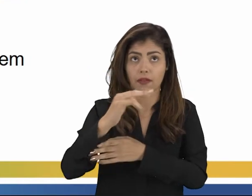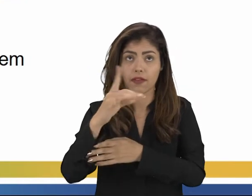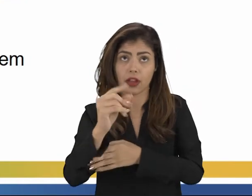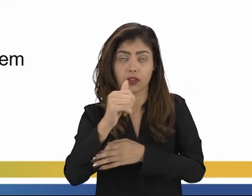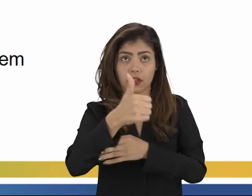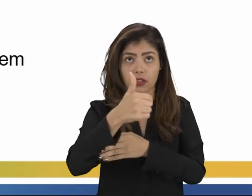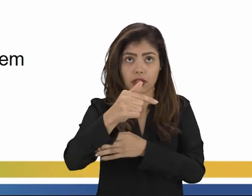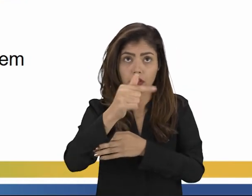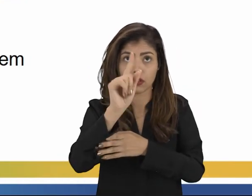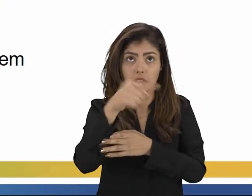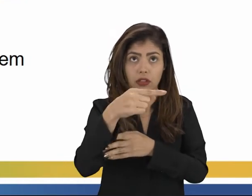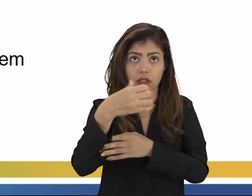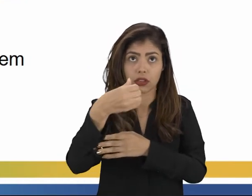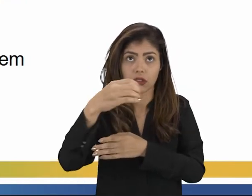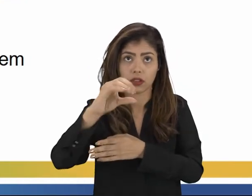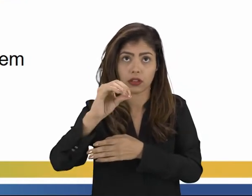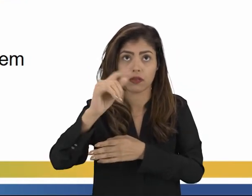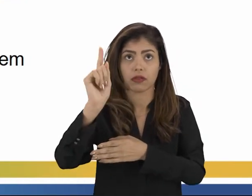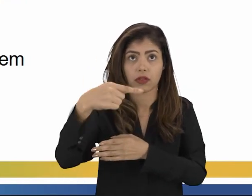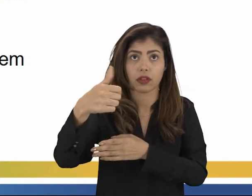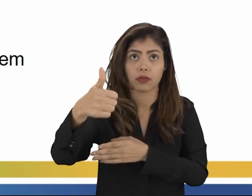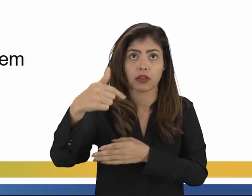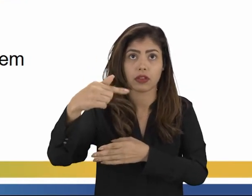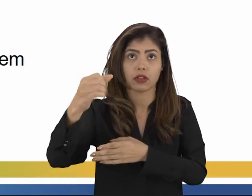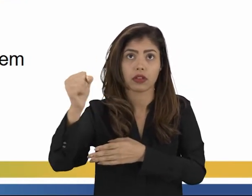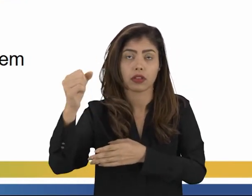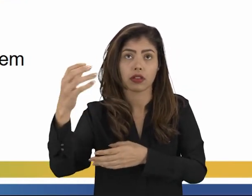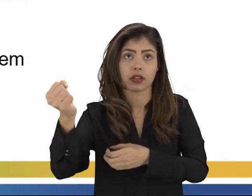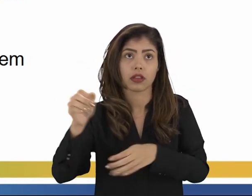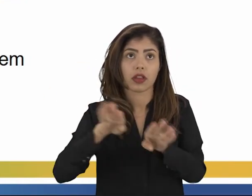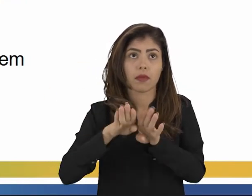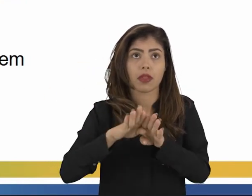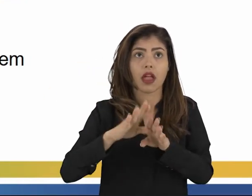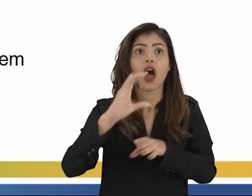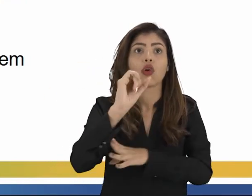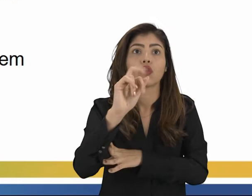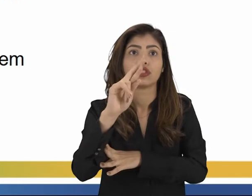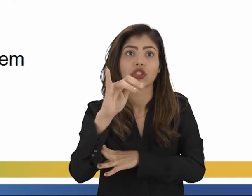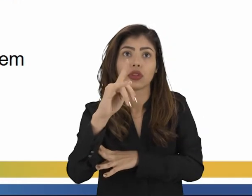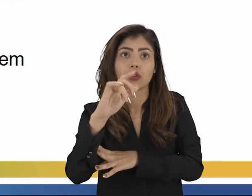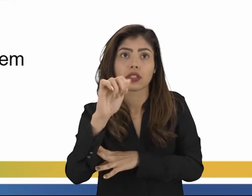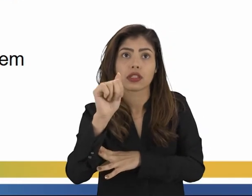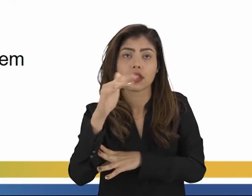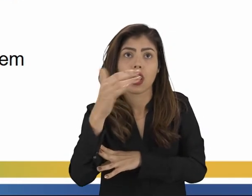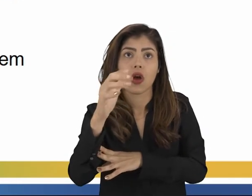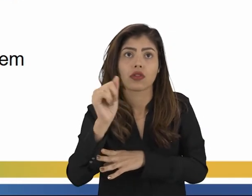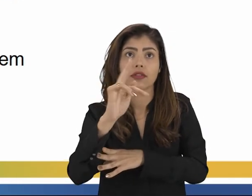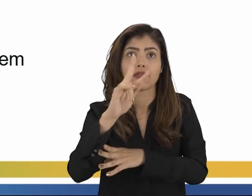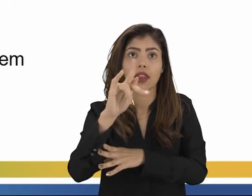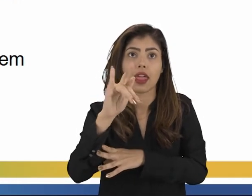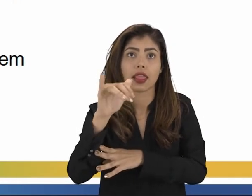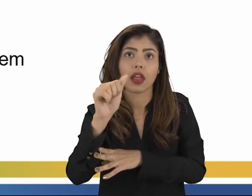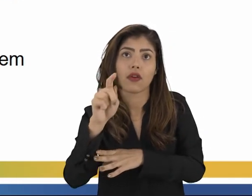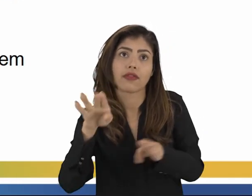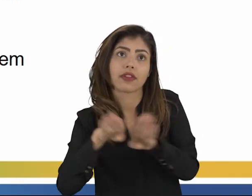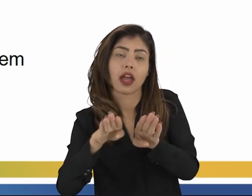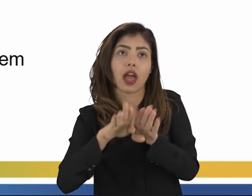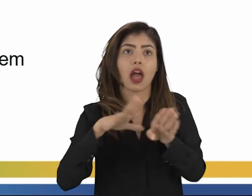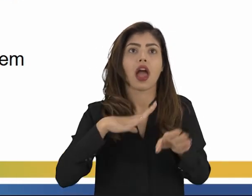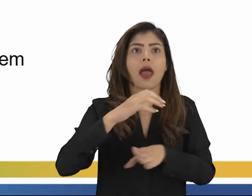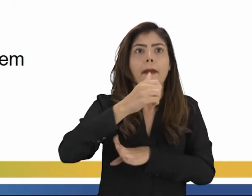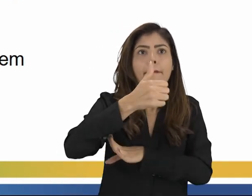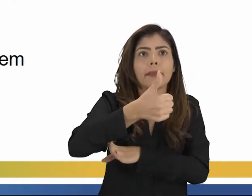nove de 1787, pela Convenção Constitucional de Filadélfia, colocada, aplicada em 1789.